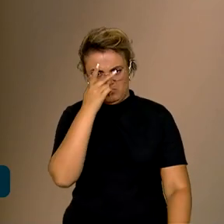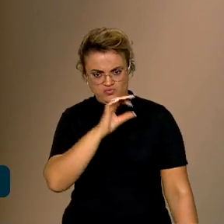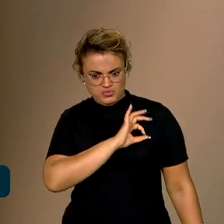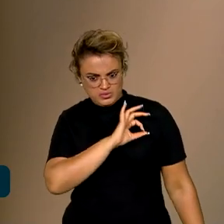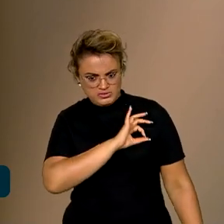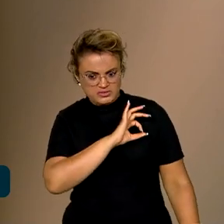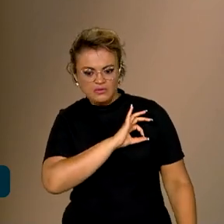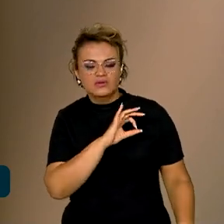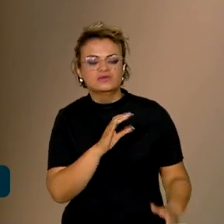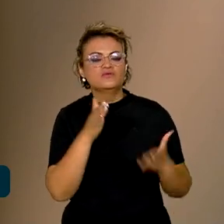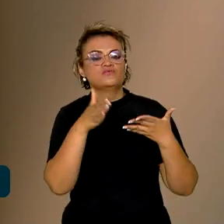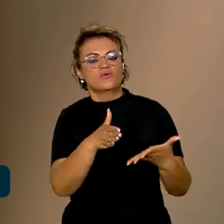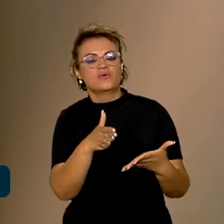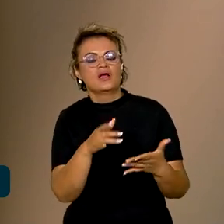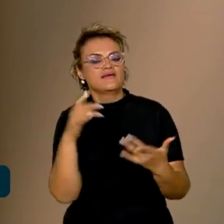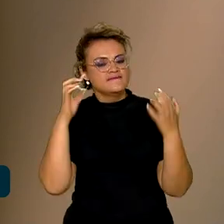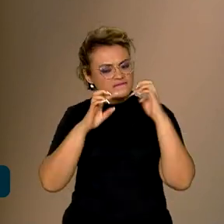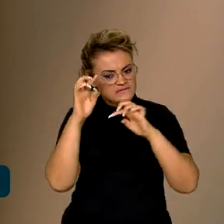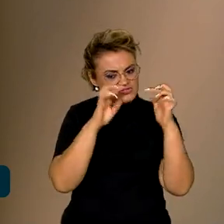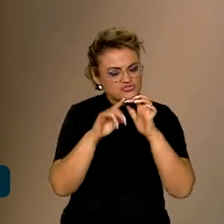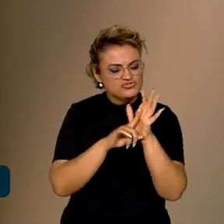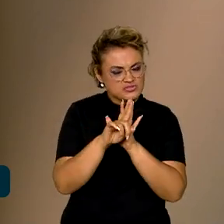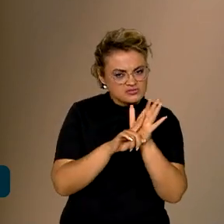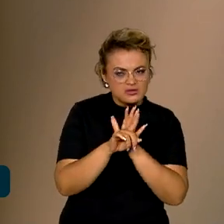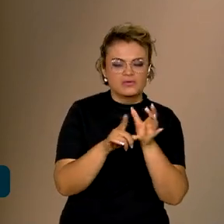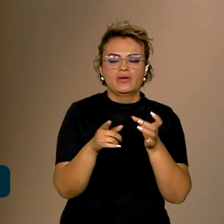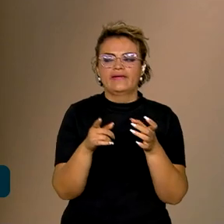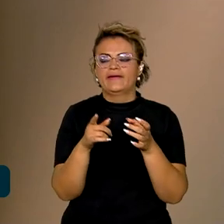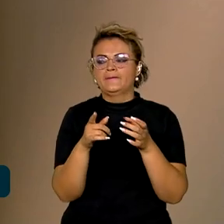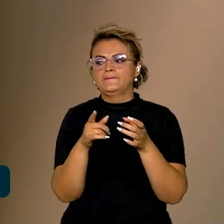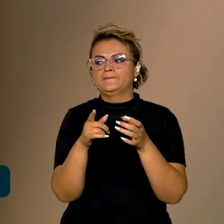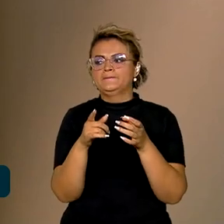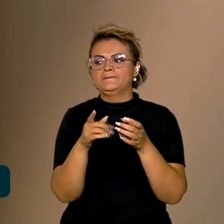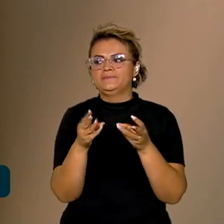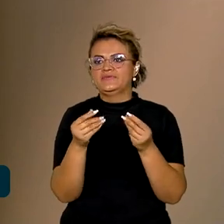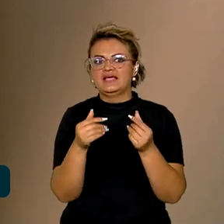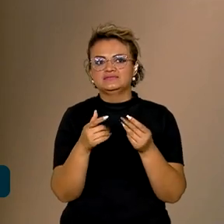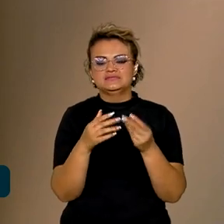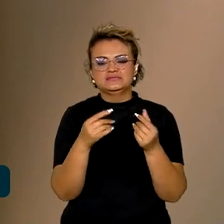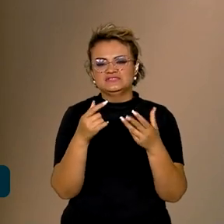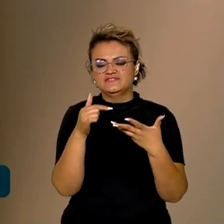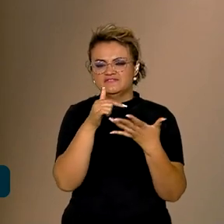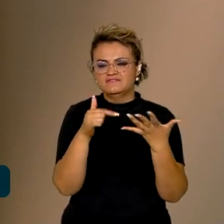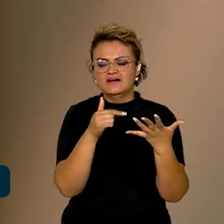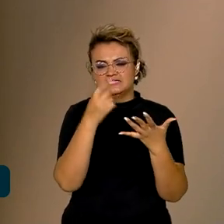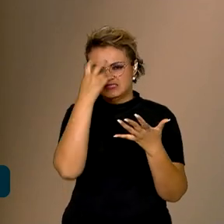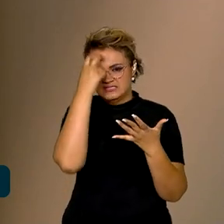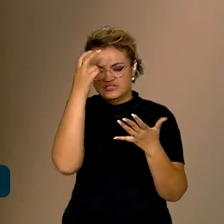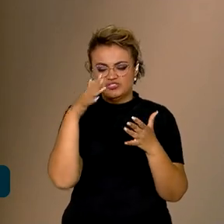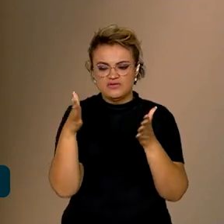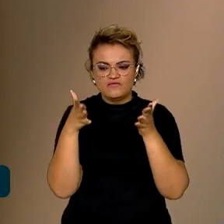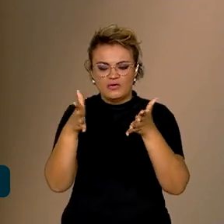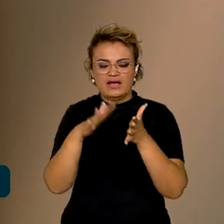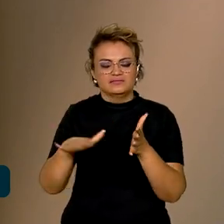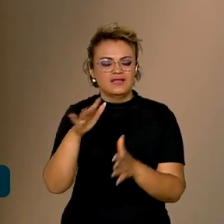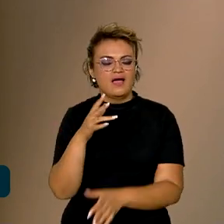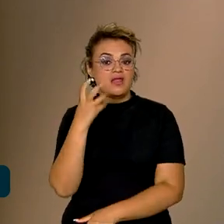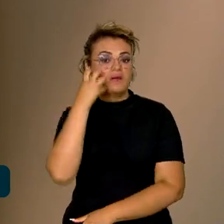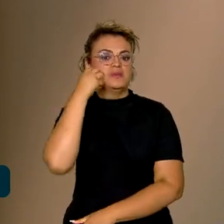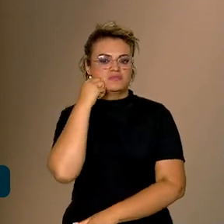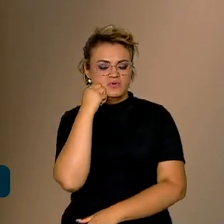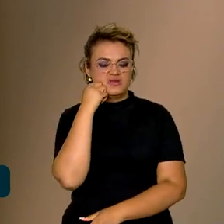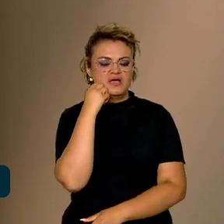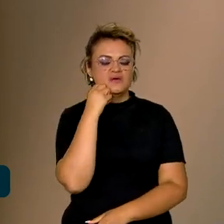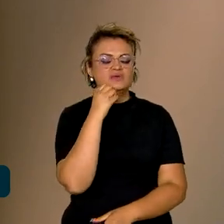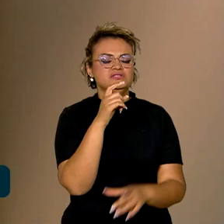seja baseado em investigação, em inteligência patrimonial e minimizando